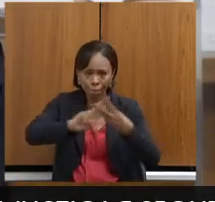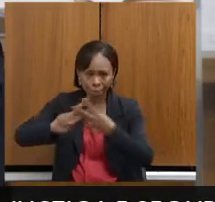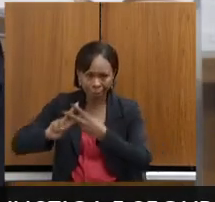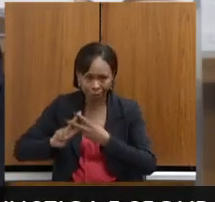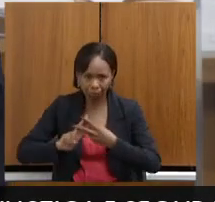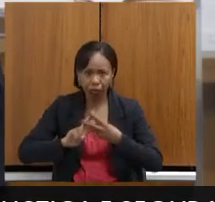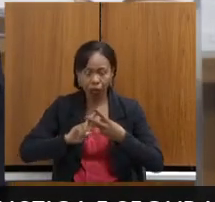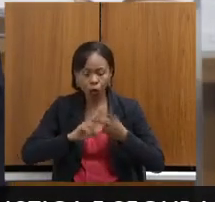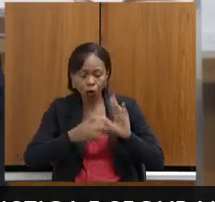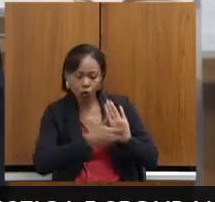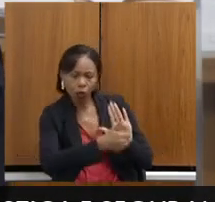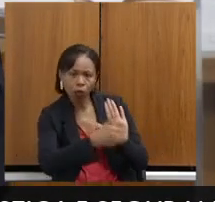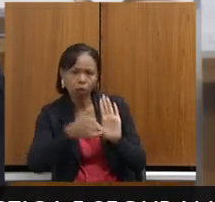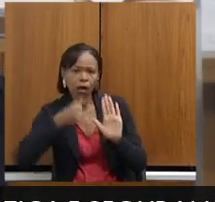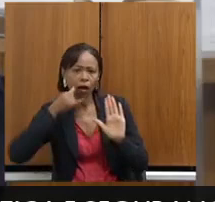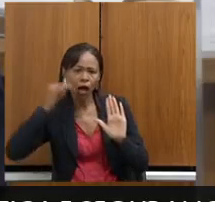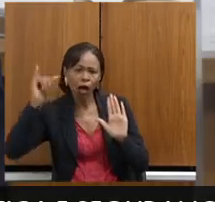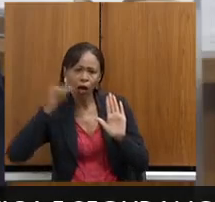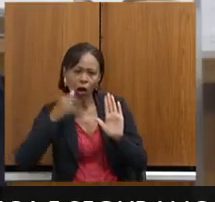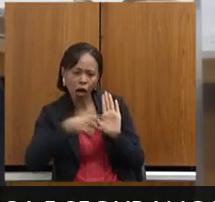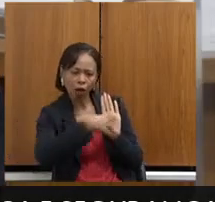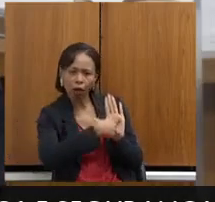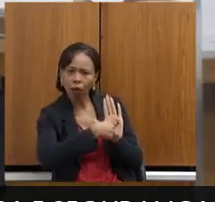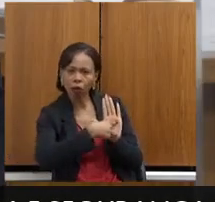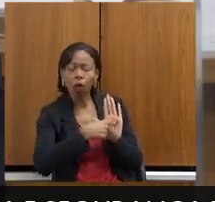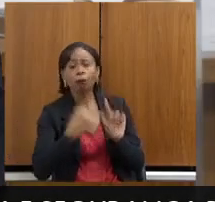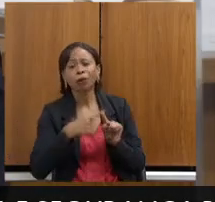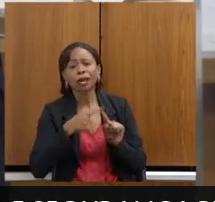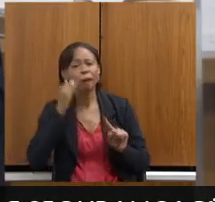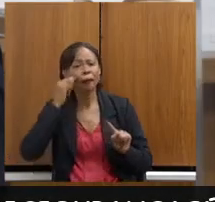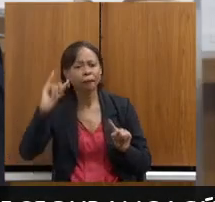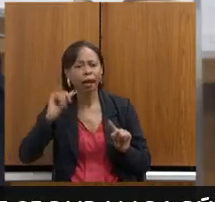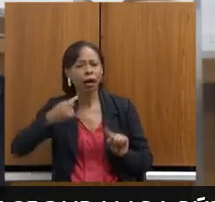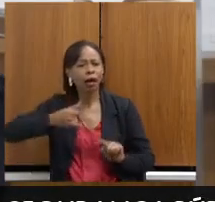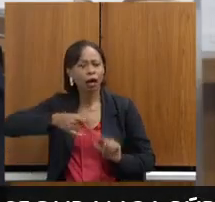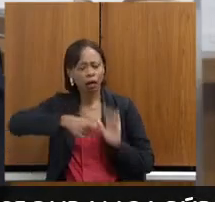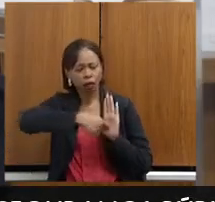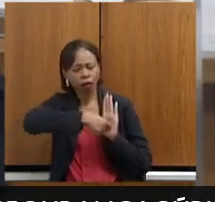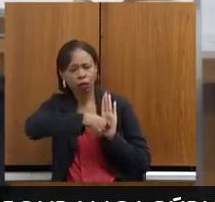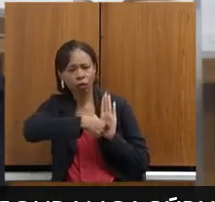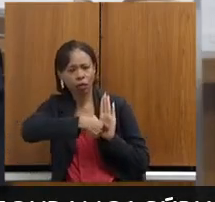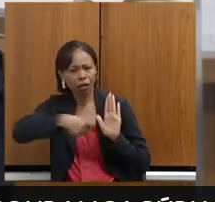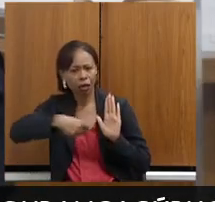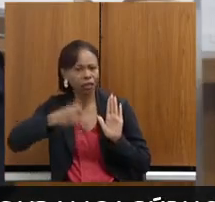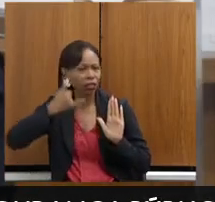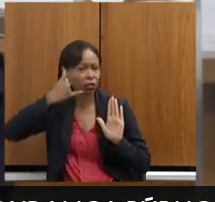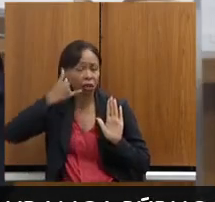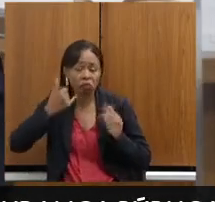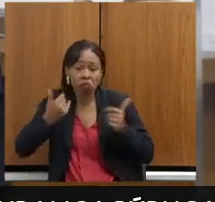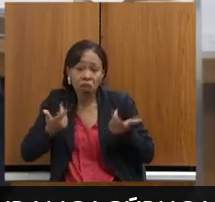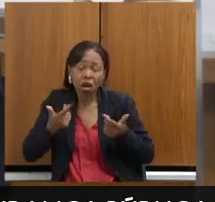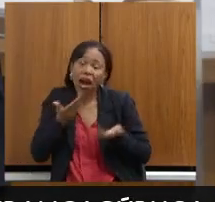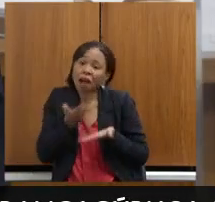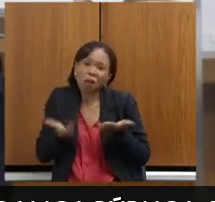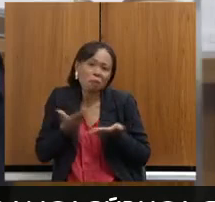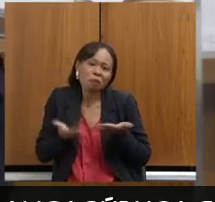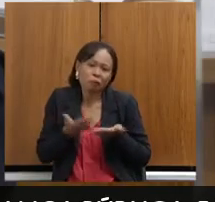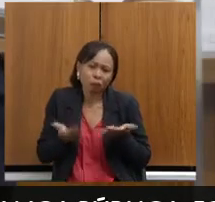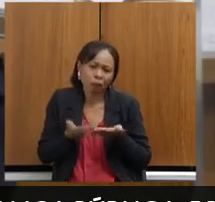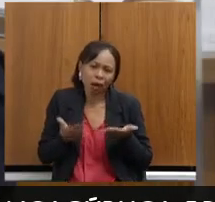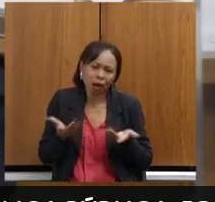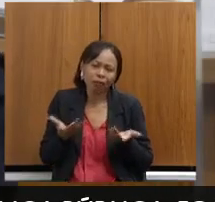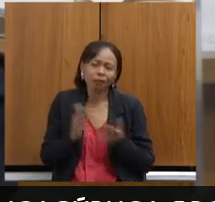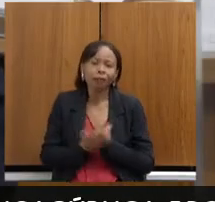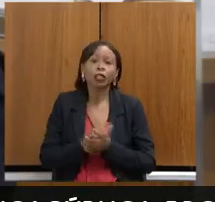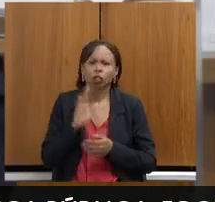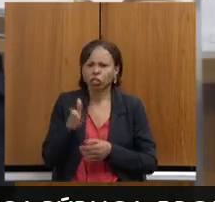acesso a parte elétrica dessas células Porque se o preso não tem como carregar o celular não tem interesse em mais intercelular então a gente já tem feito